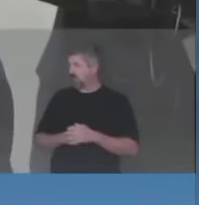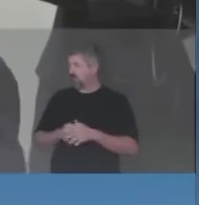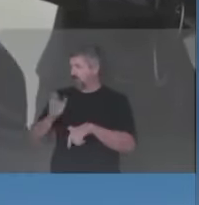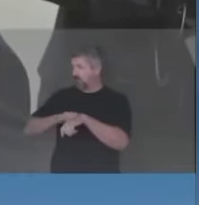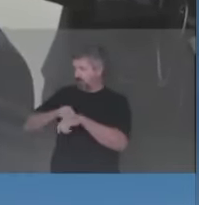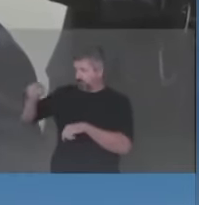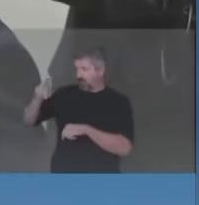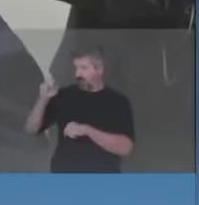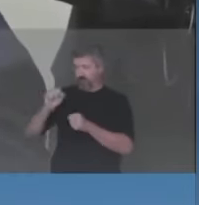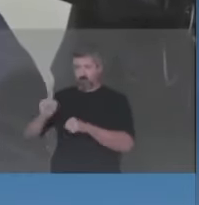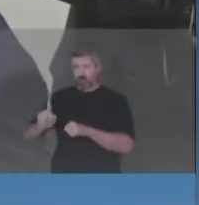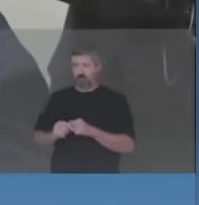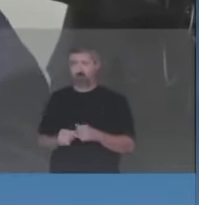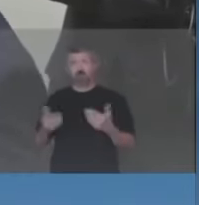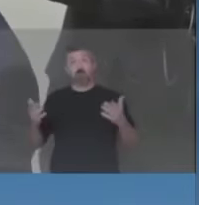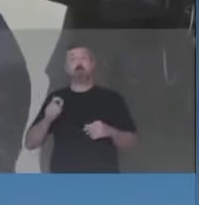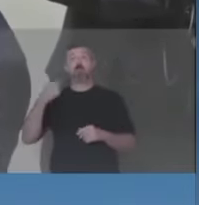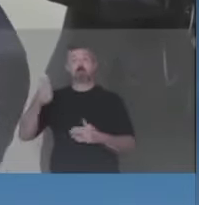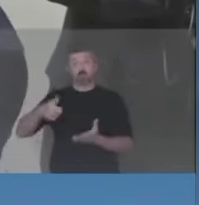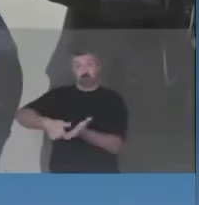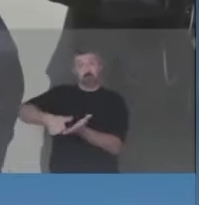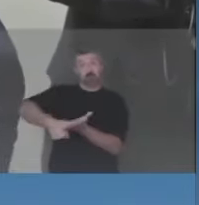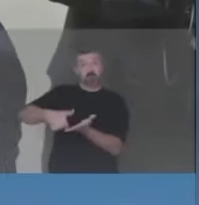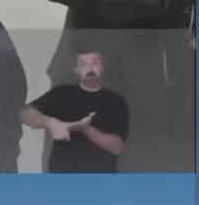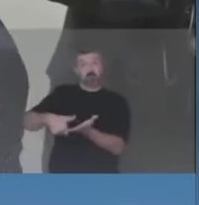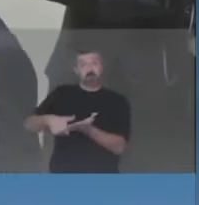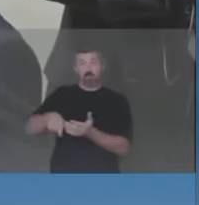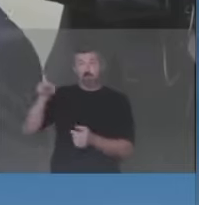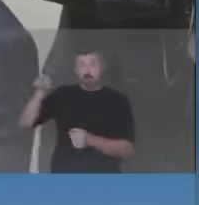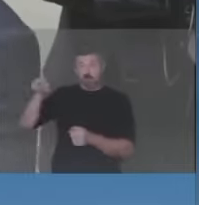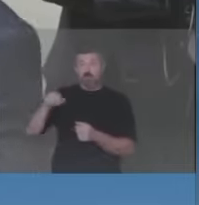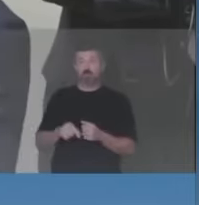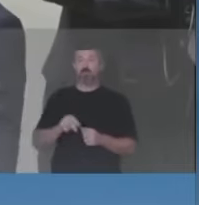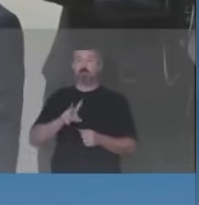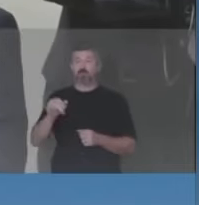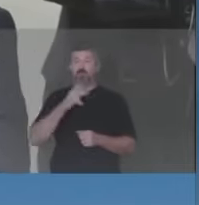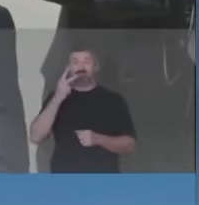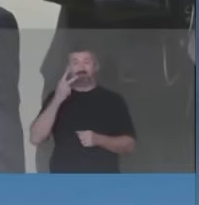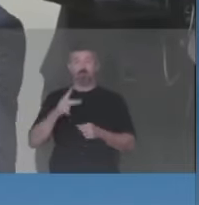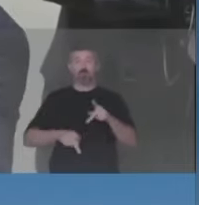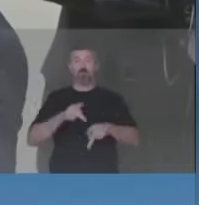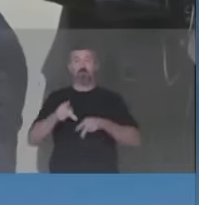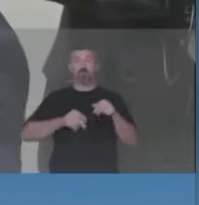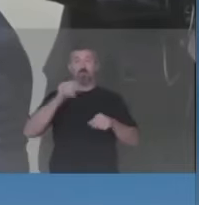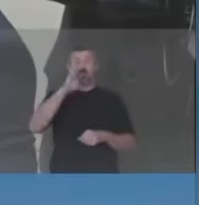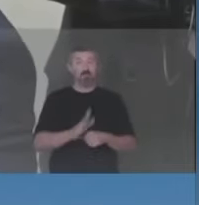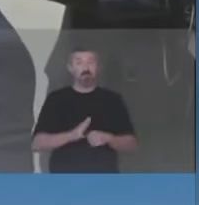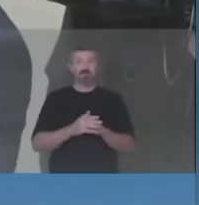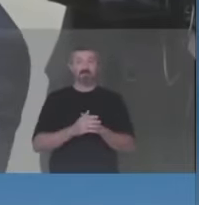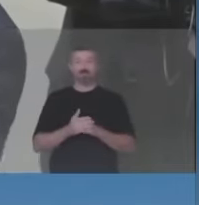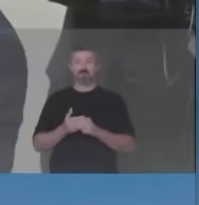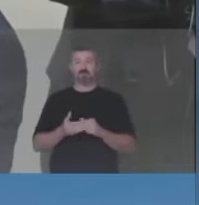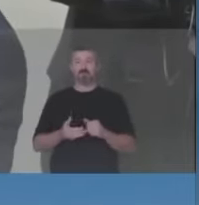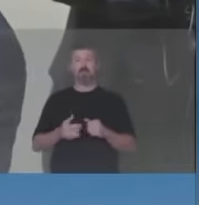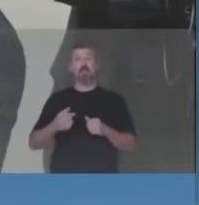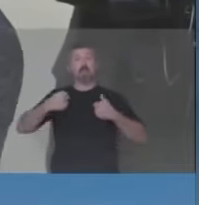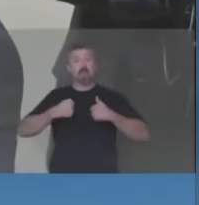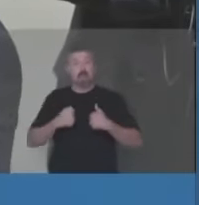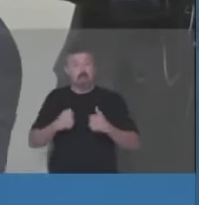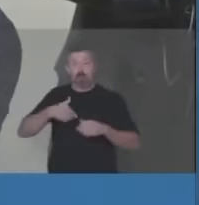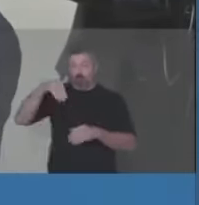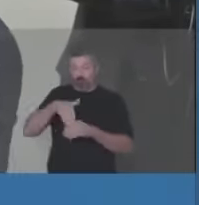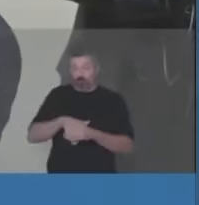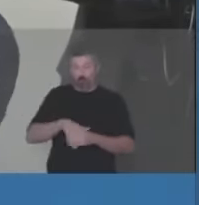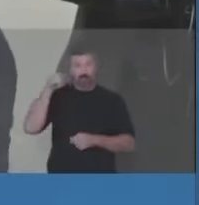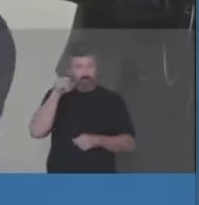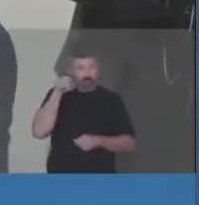aqui. Então, quem botar a sua digitalzinha ali, vai estar dizendo para os trabalhadores do Brasil: estou votando